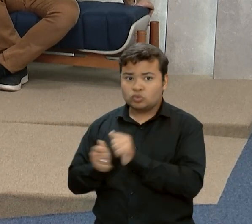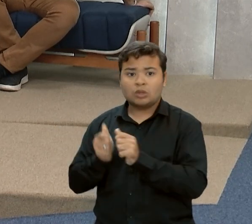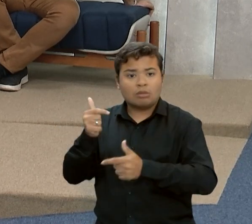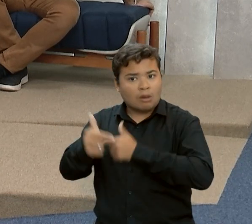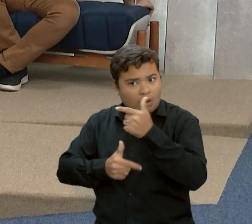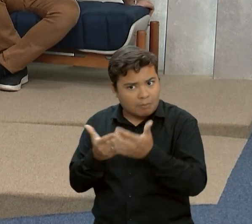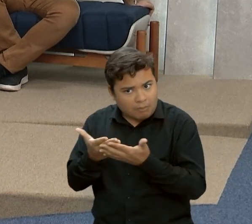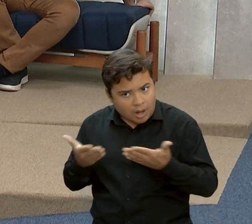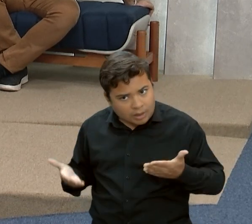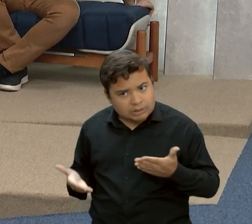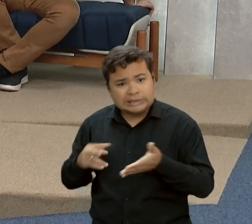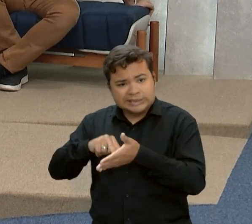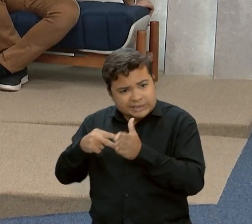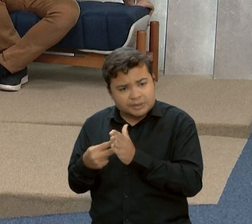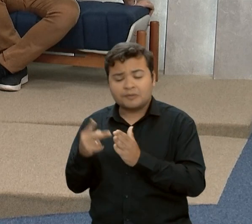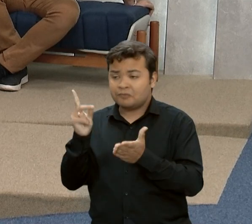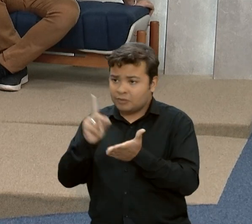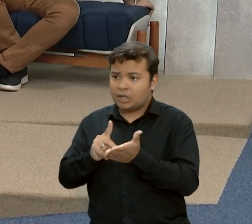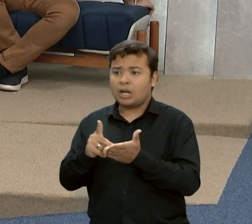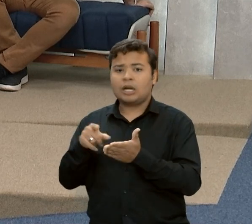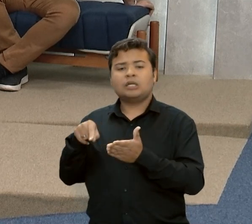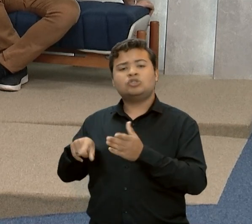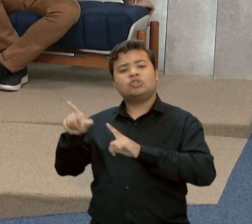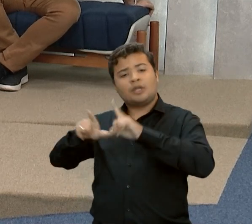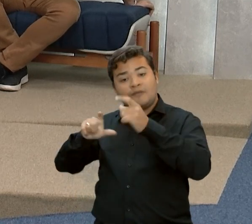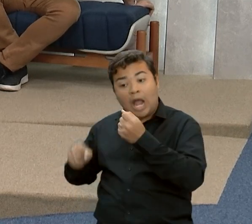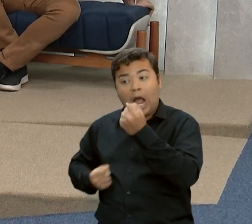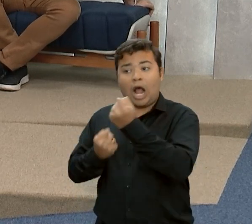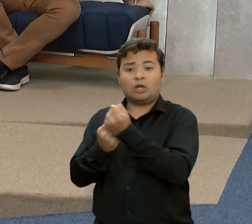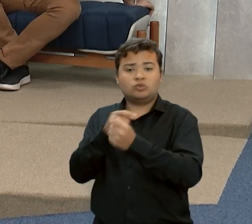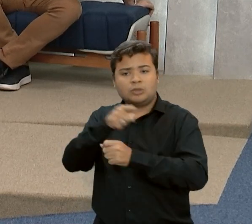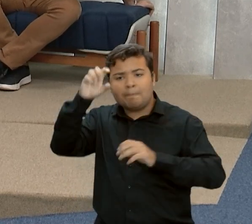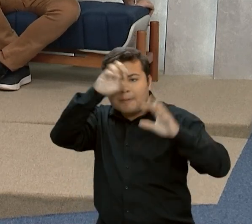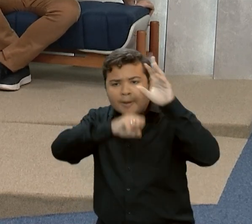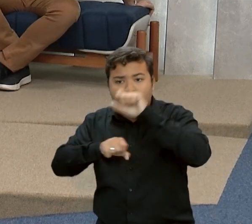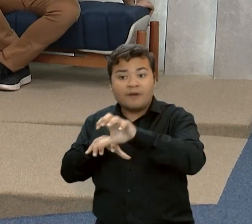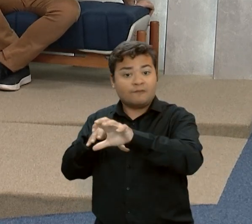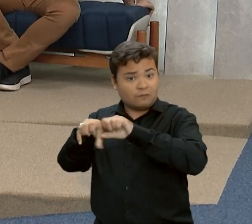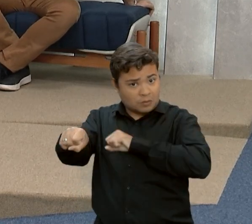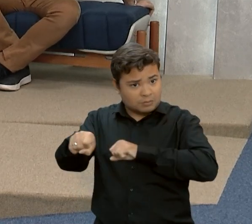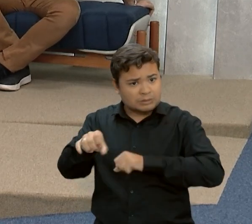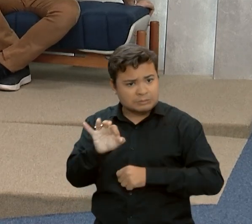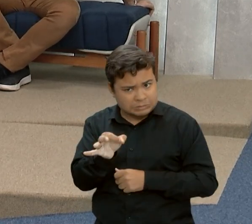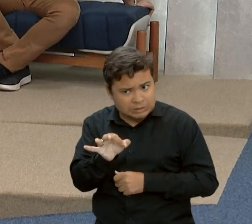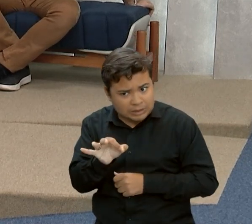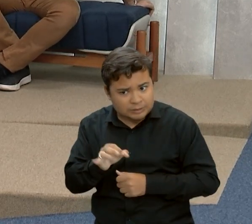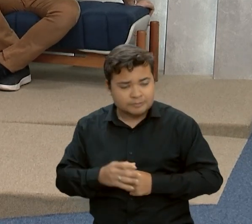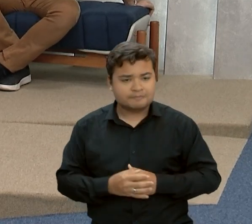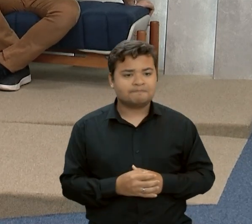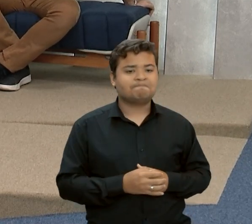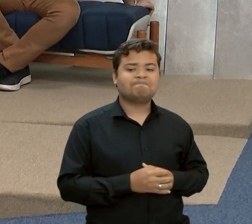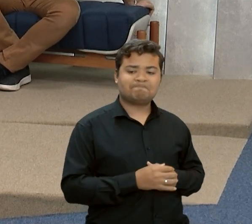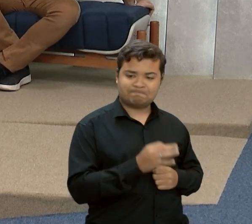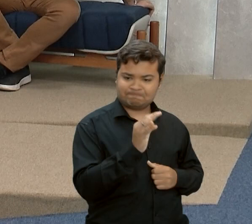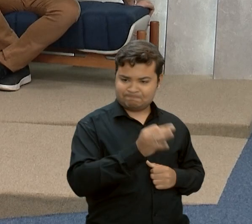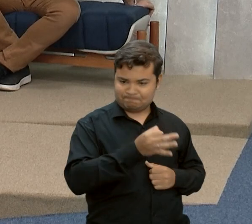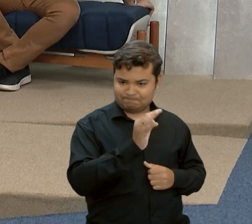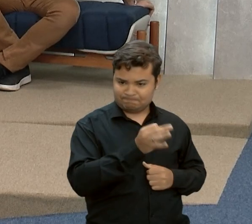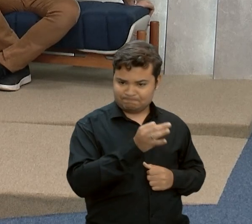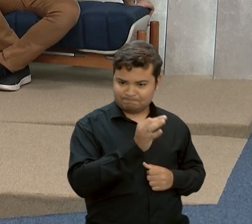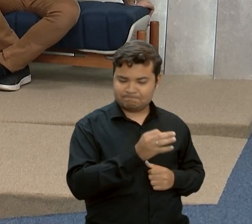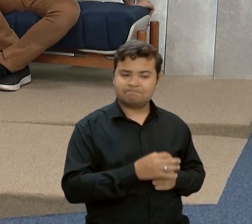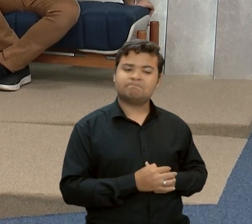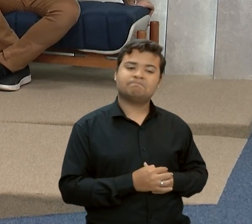algo que vem para agregar mesmo na formação desses alunos da UFG, né, professor? Exatamente. E a gente